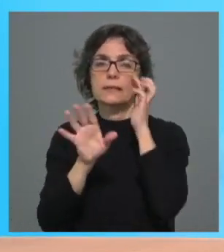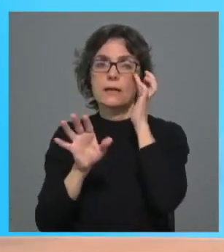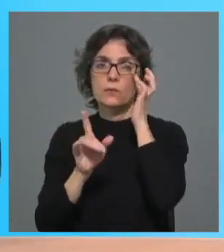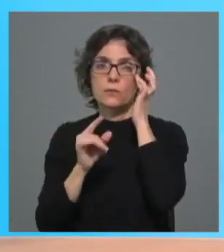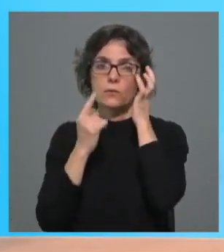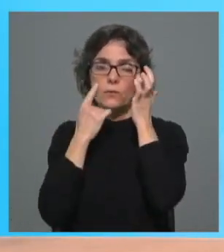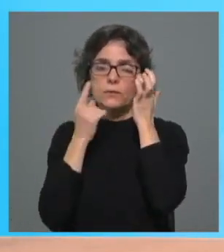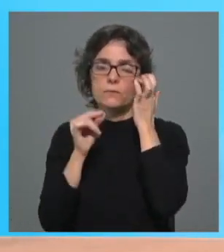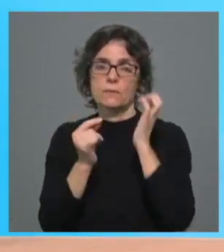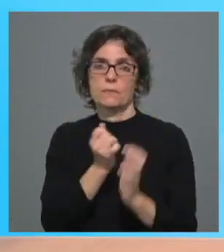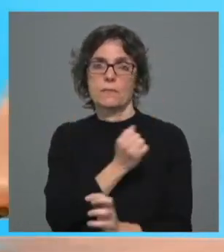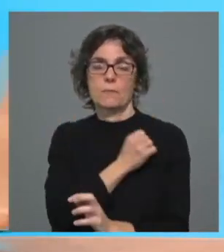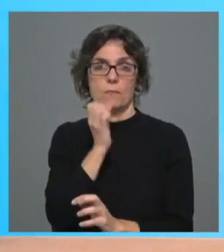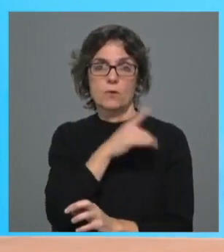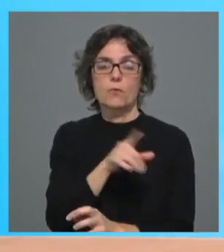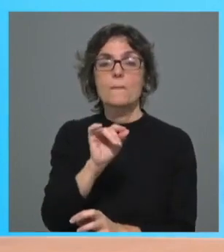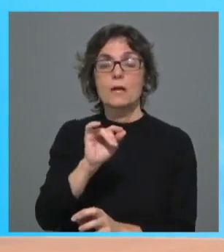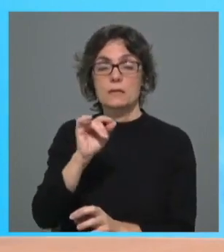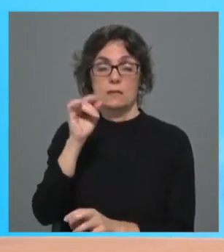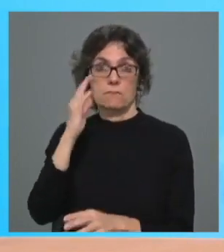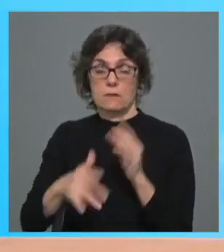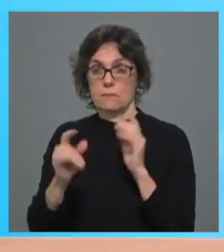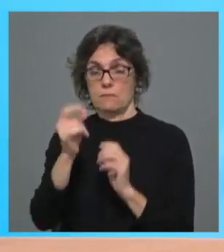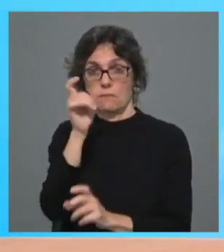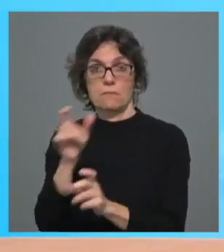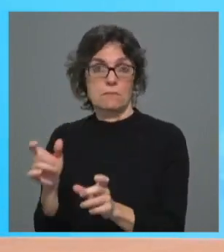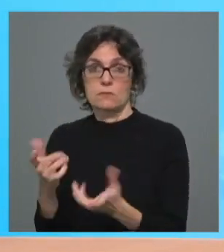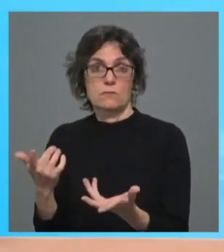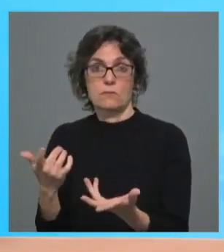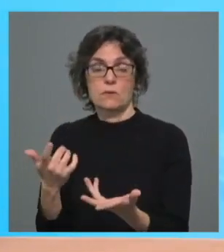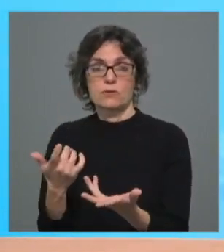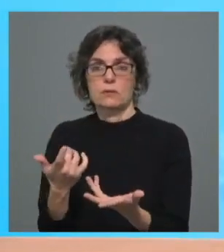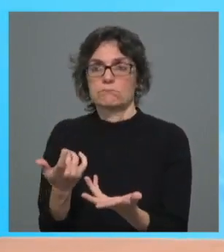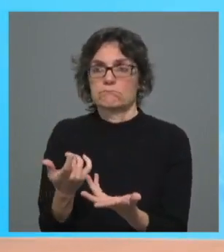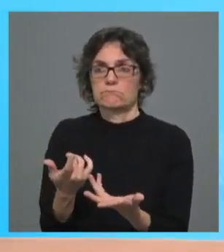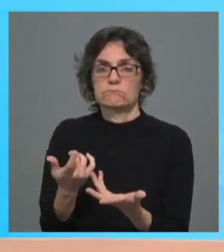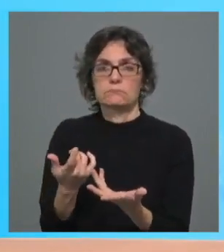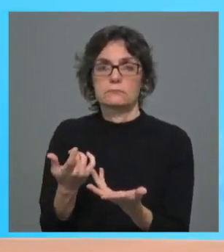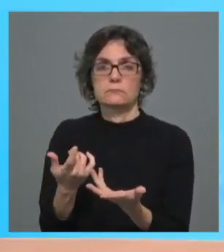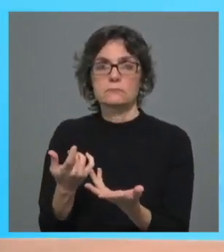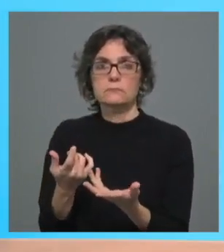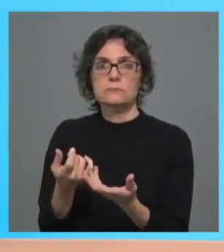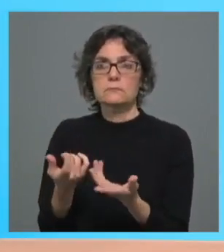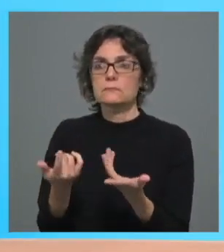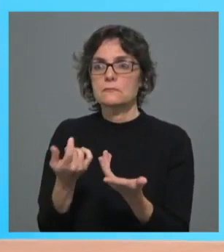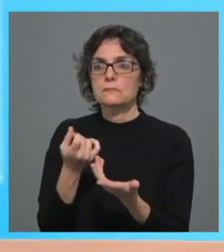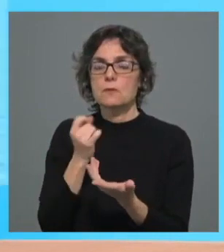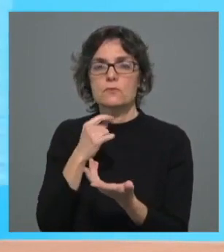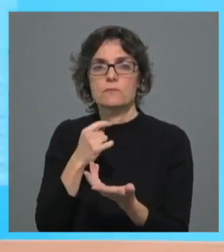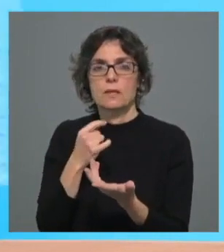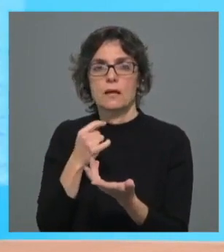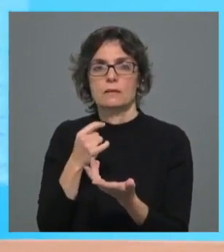mas muitas das pessoas que de repente ficaram sem capacidade de se eh regenerarem digamos assim